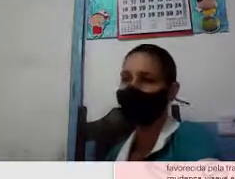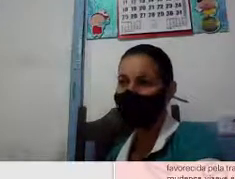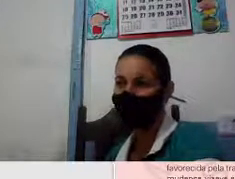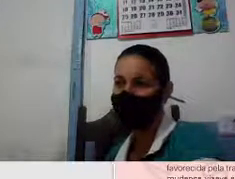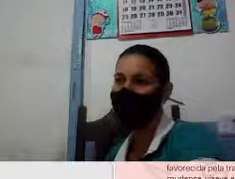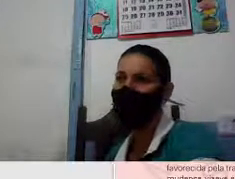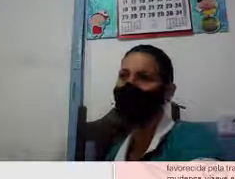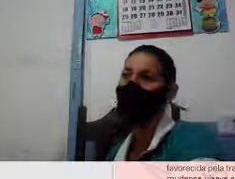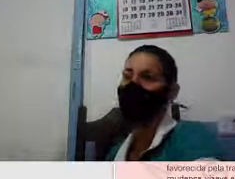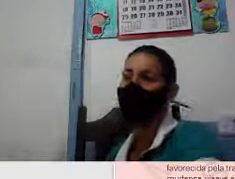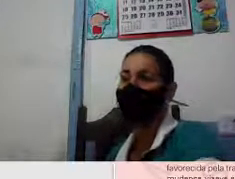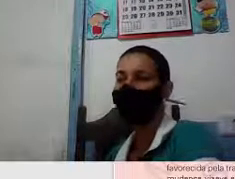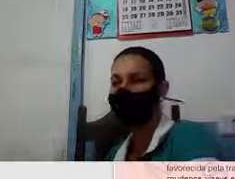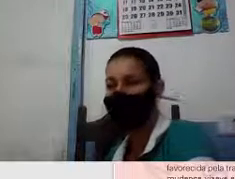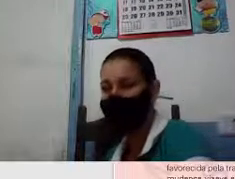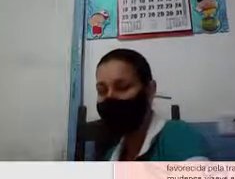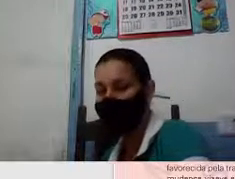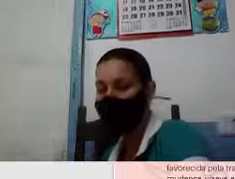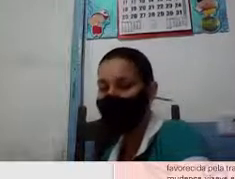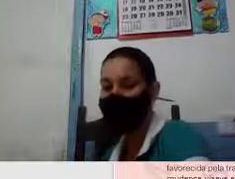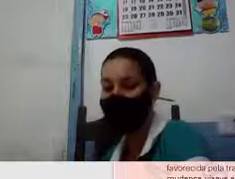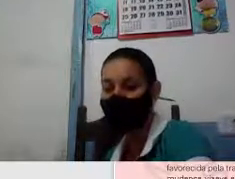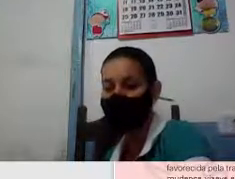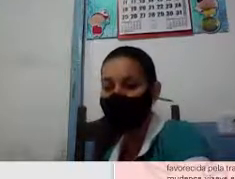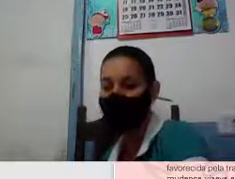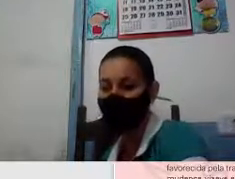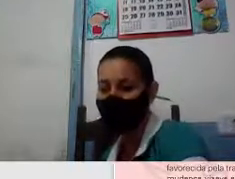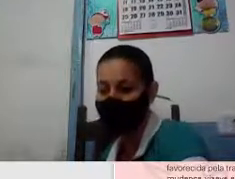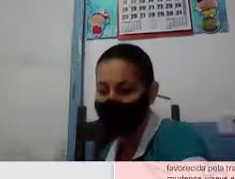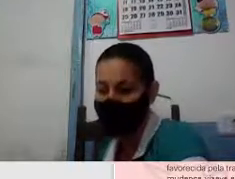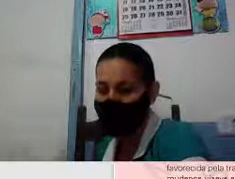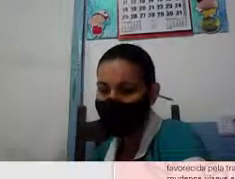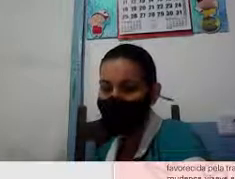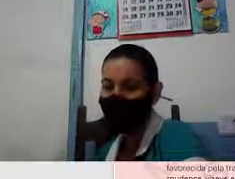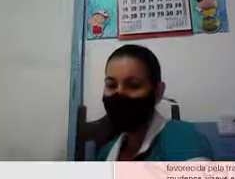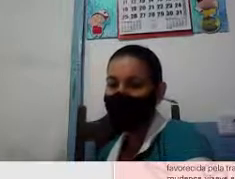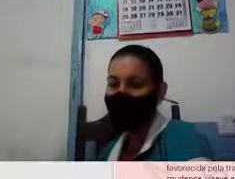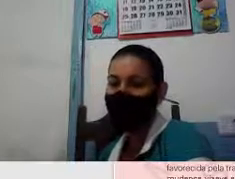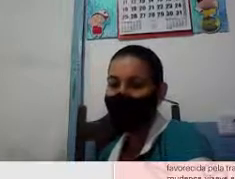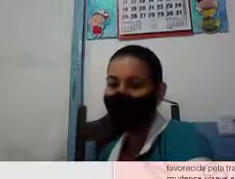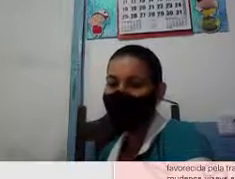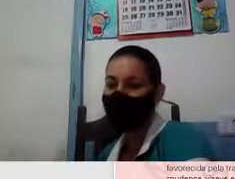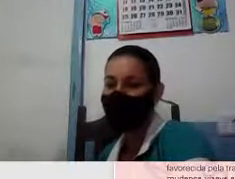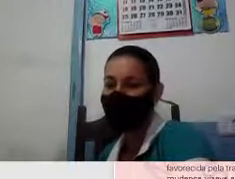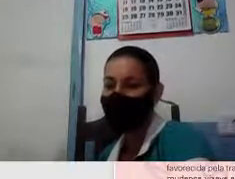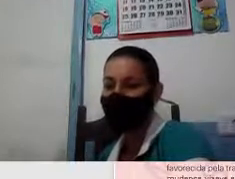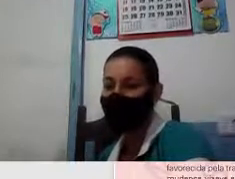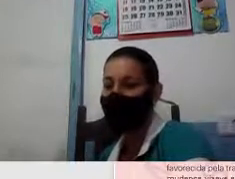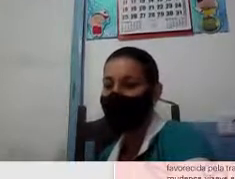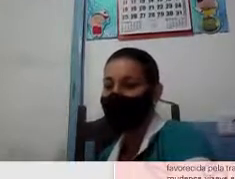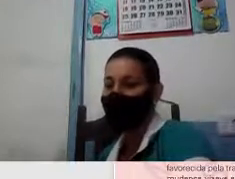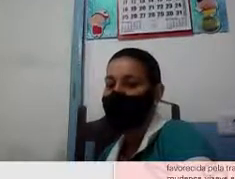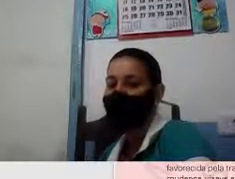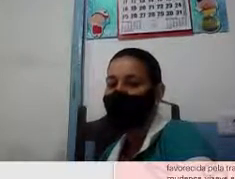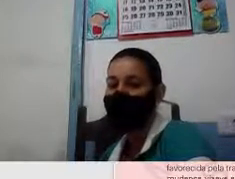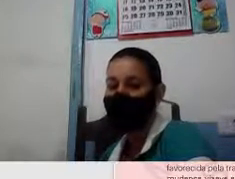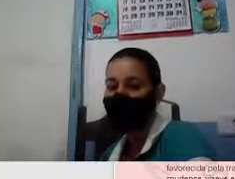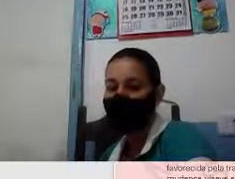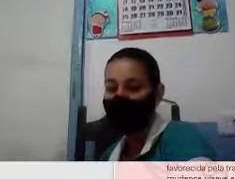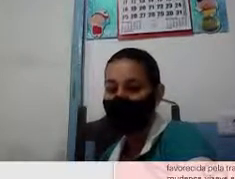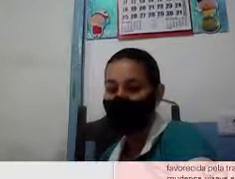que já aconteceu, né, do passado. Então, trazia reverenciação a isso, a paz, a luminosidade,